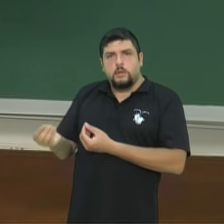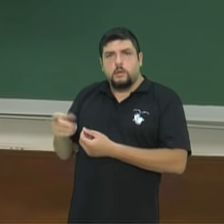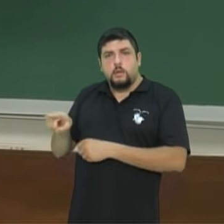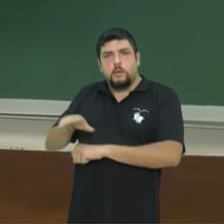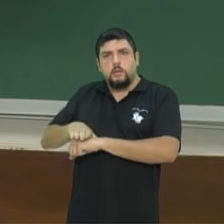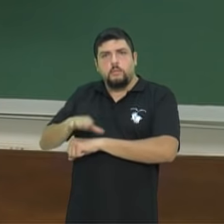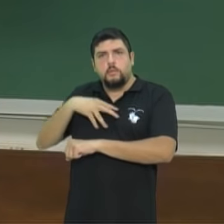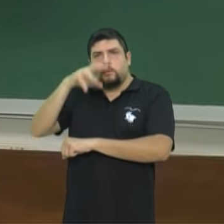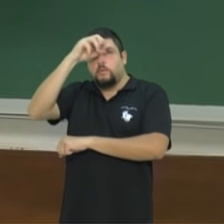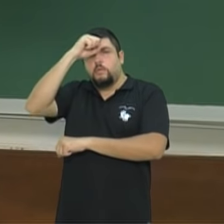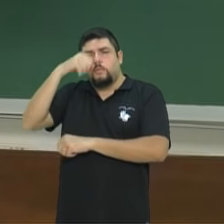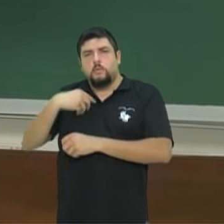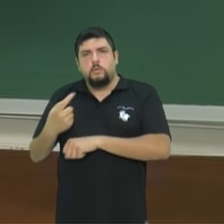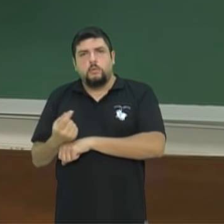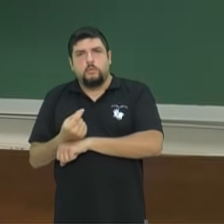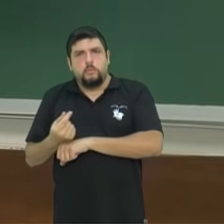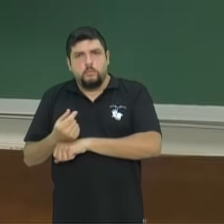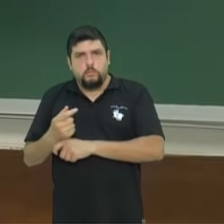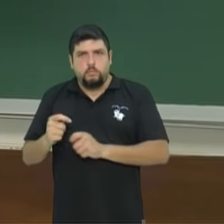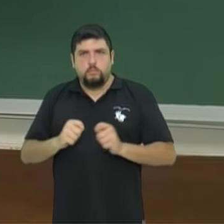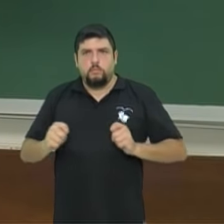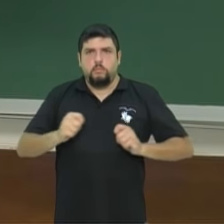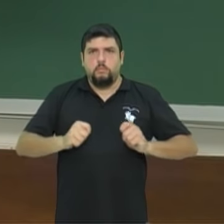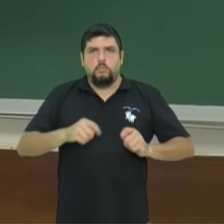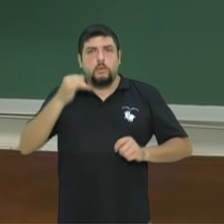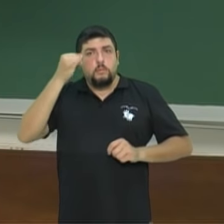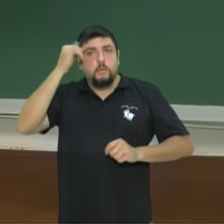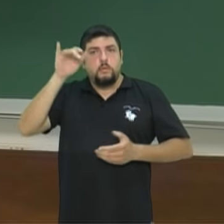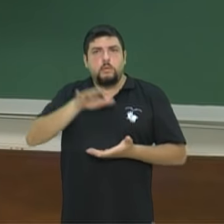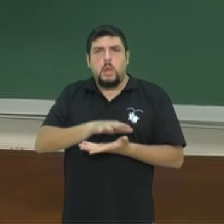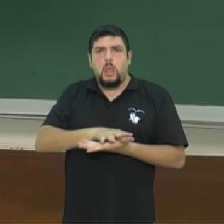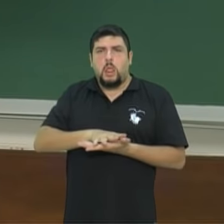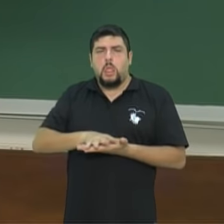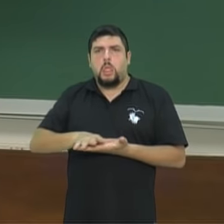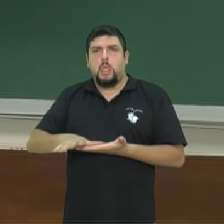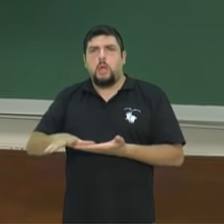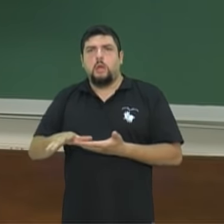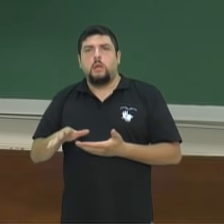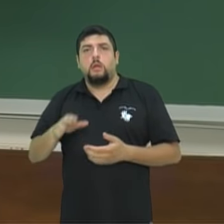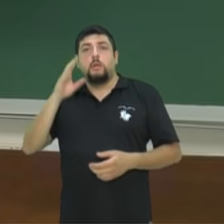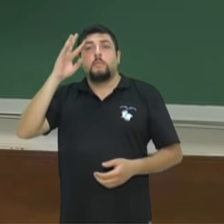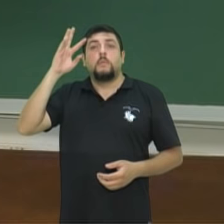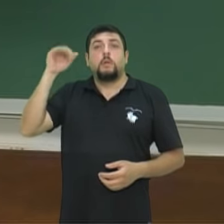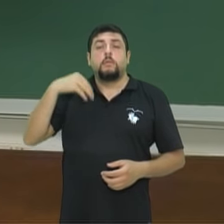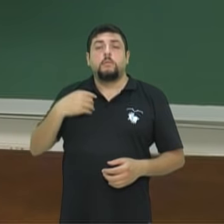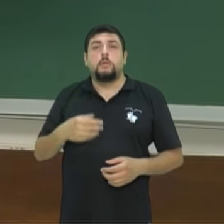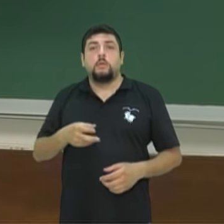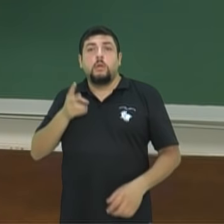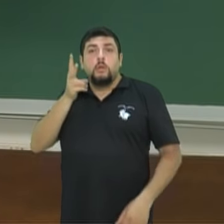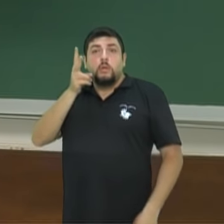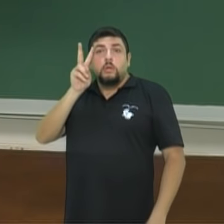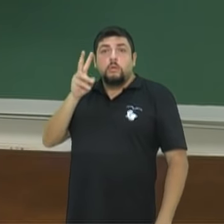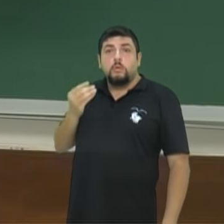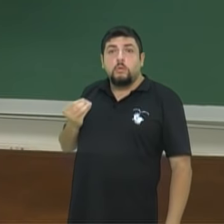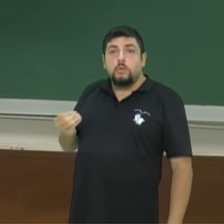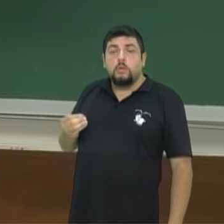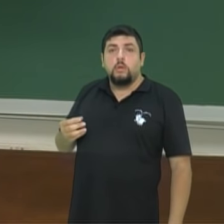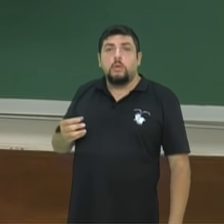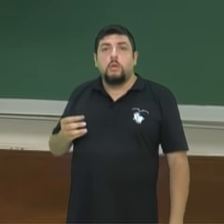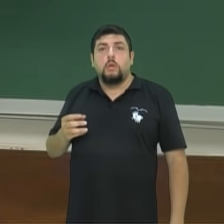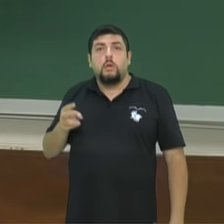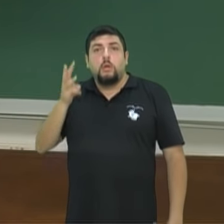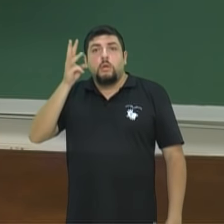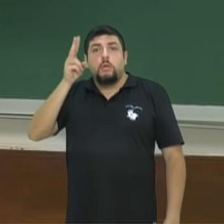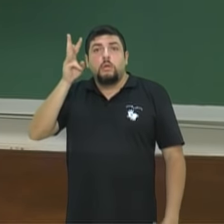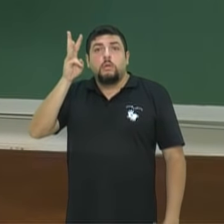a controlar esse valor, né? Para não acabar tudo na quarta-feira, que senão chega na quinta, sexta, sábado, já não tem mais nada para comprar. Sorvete,